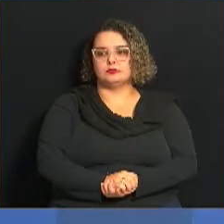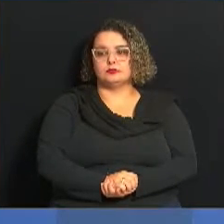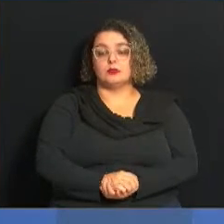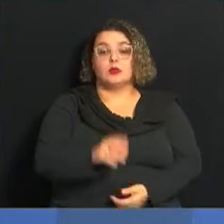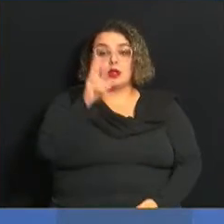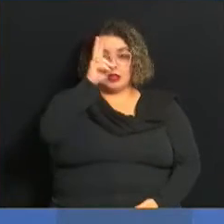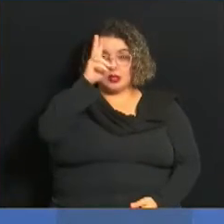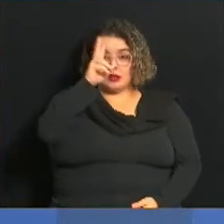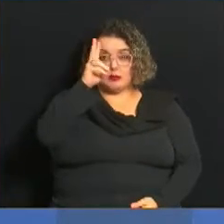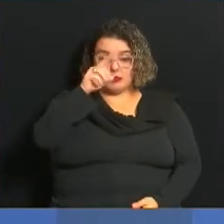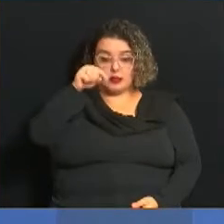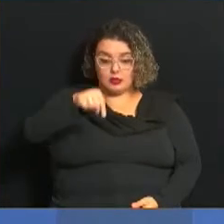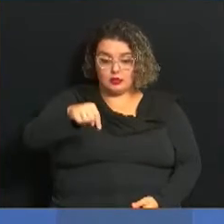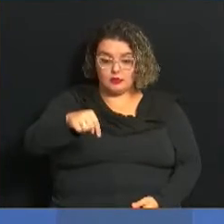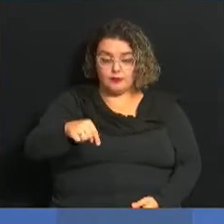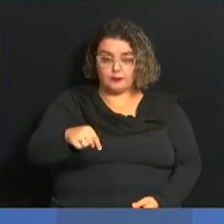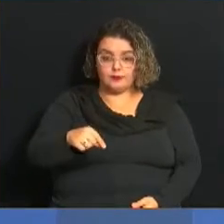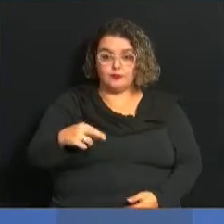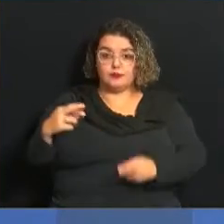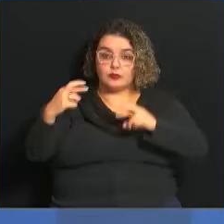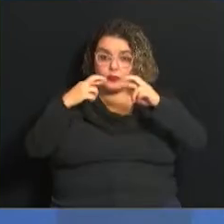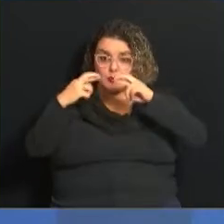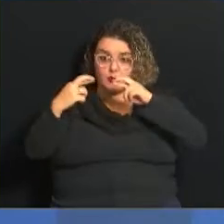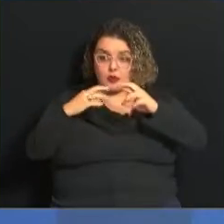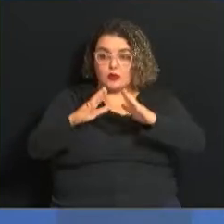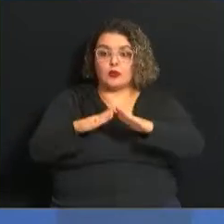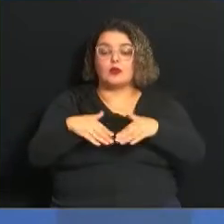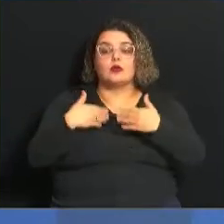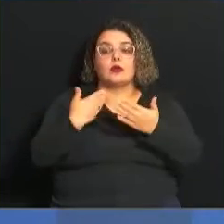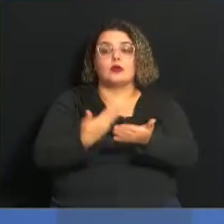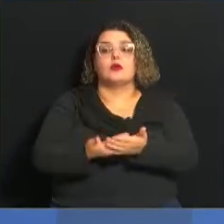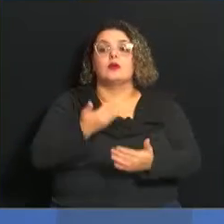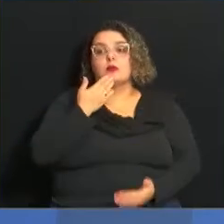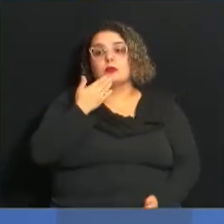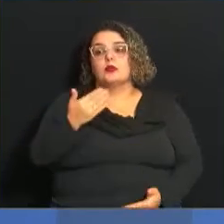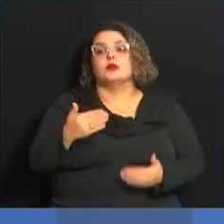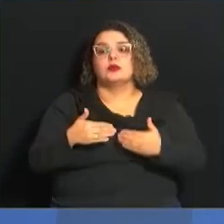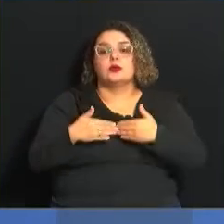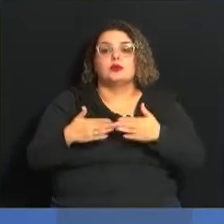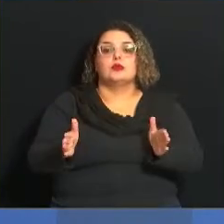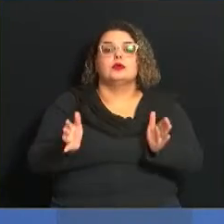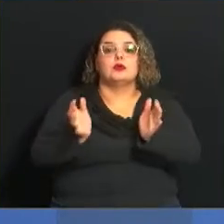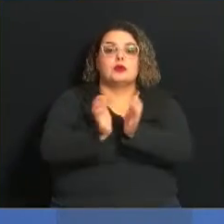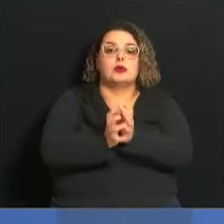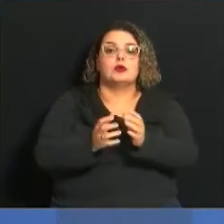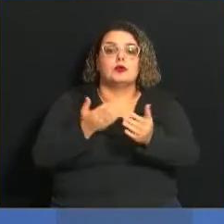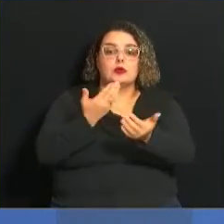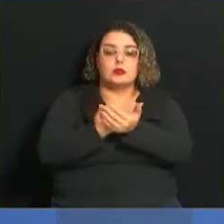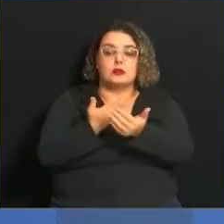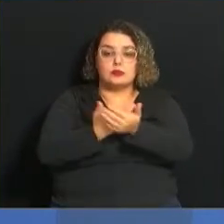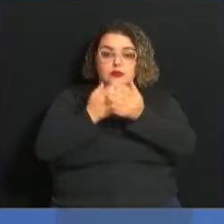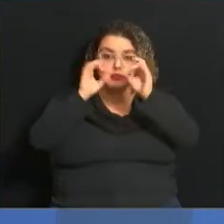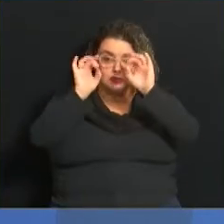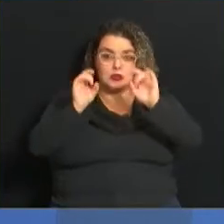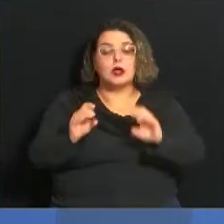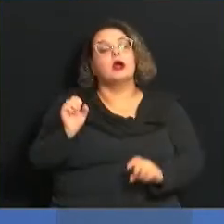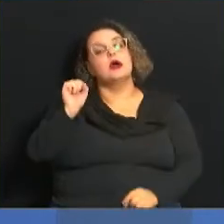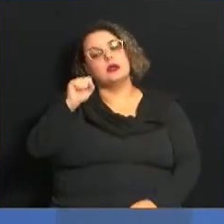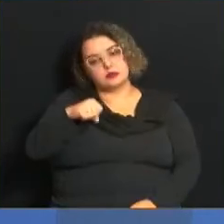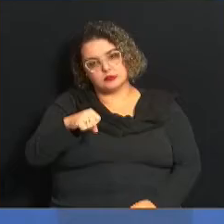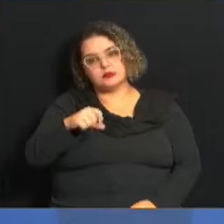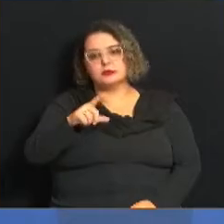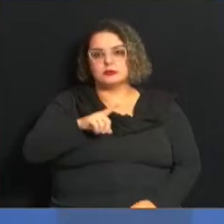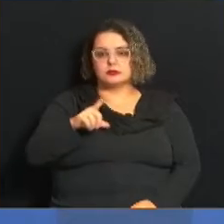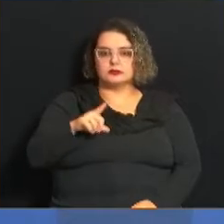Lembrando que ainda vai ser analisado o requerimento com o pedido de abertura dessa comissão especial de estudos, e aí sim, nós teremos aí